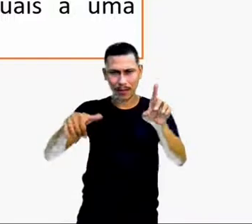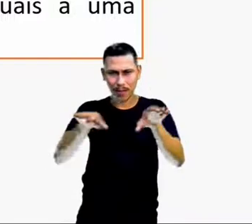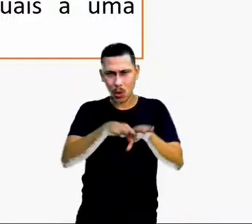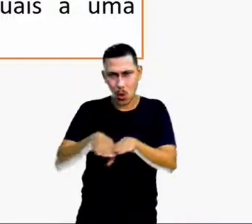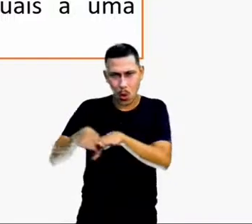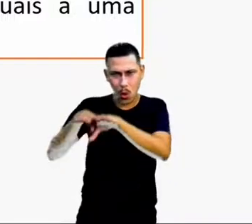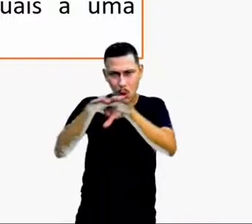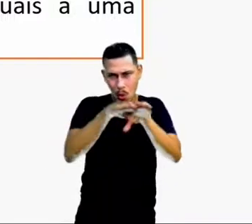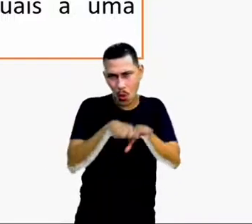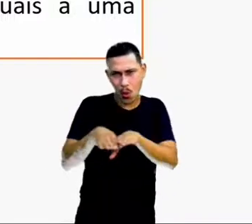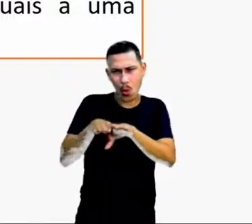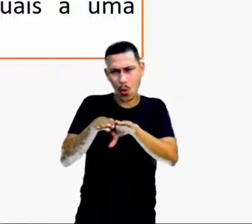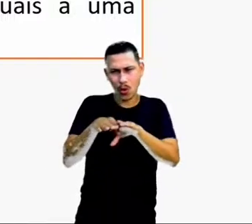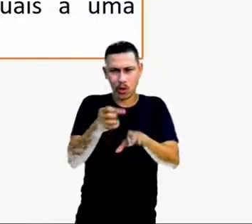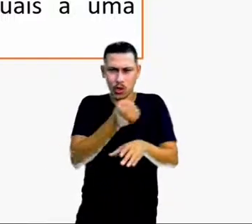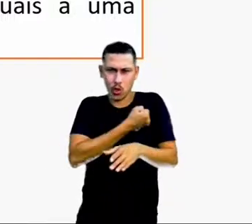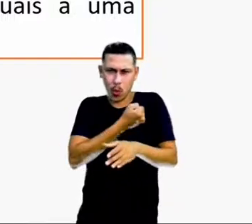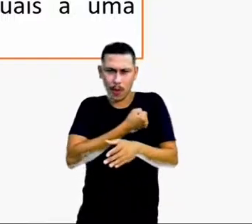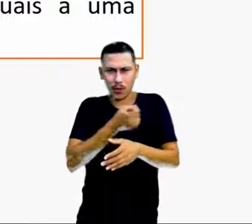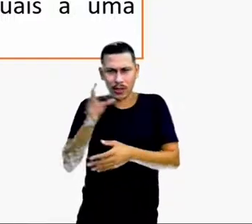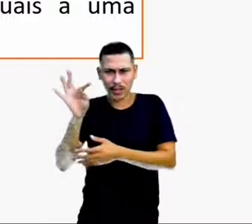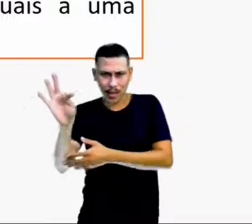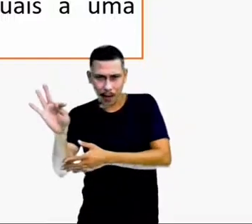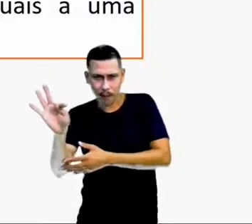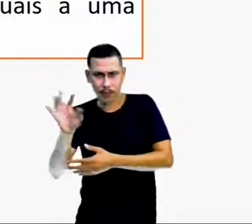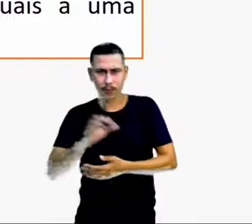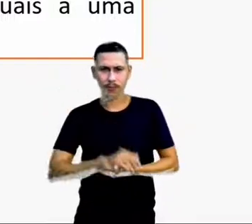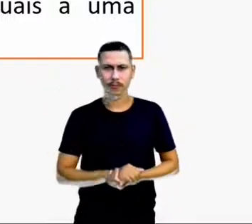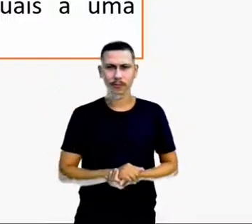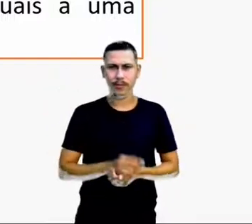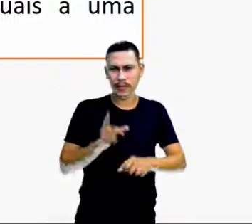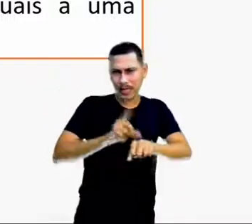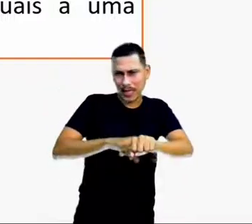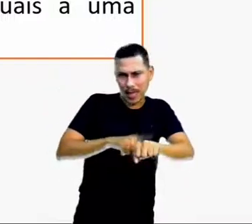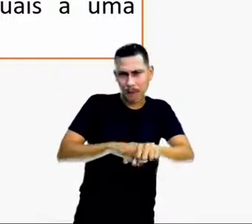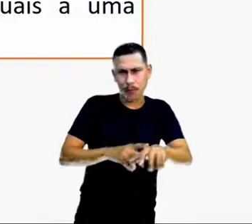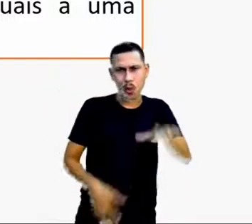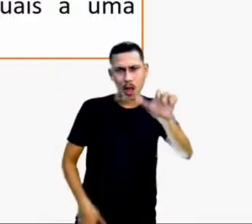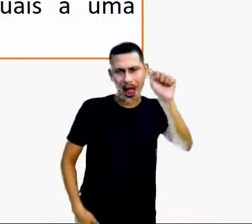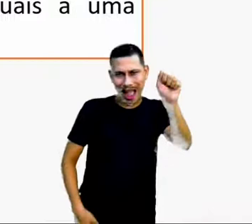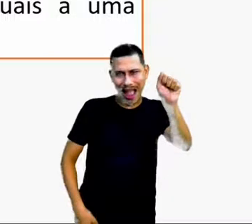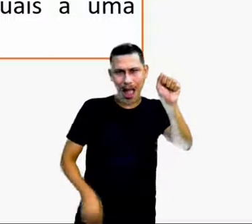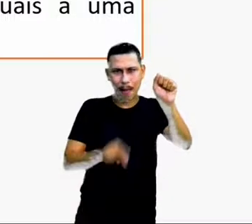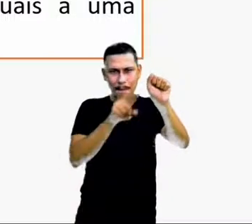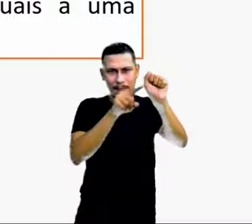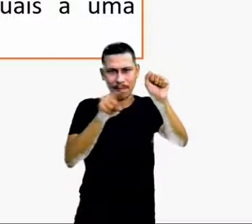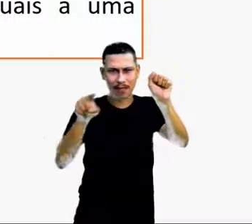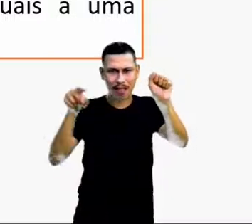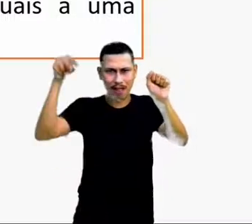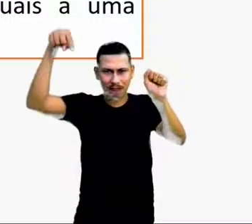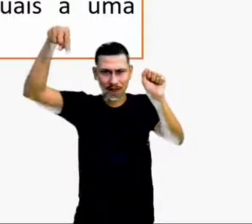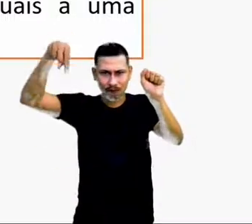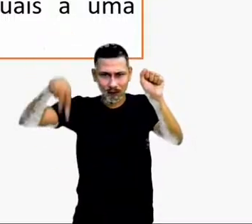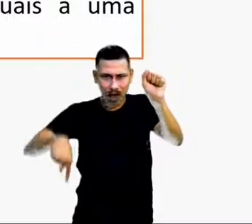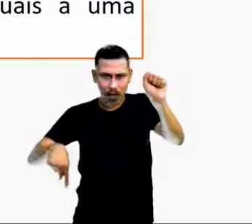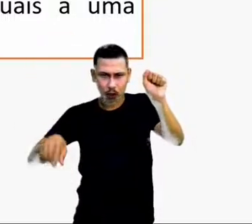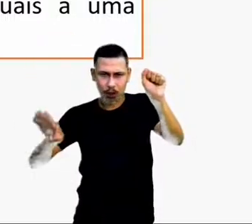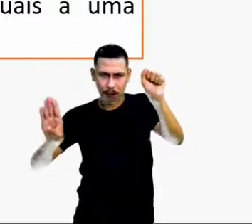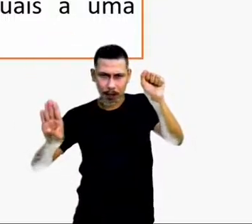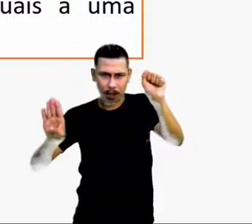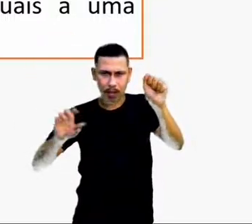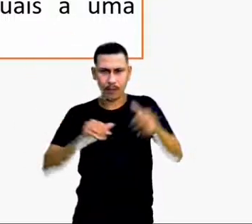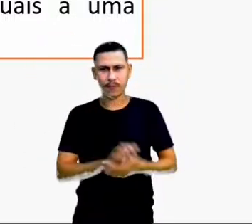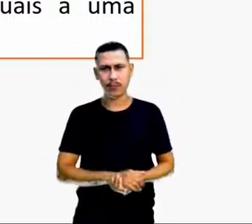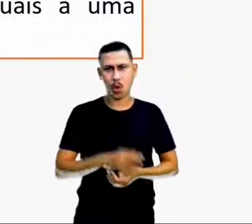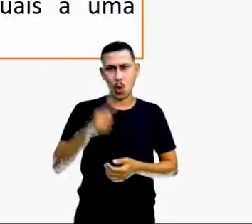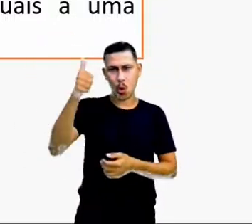uma constante T. Ou seja, vamos lá, A está para o inverso de D, que é 1 sobre D,